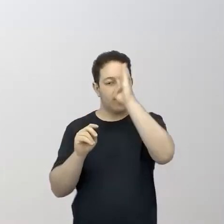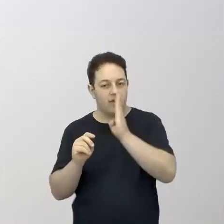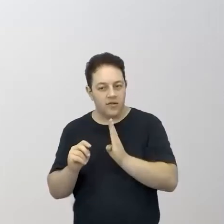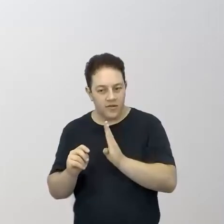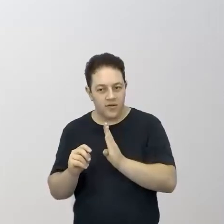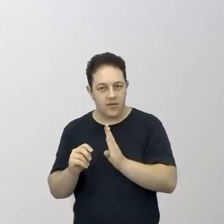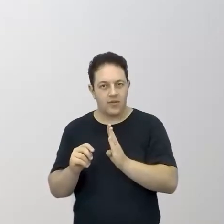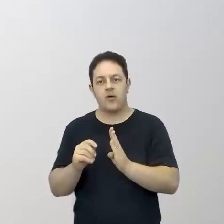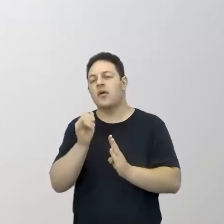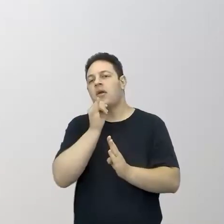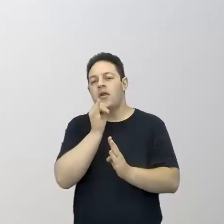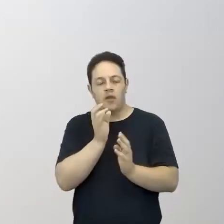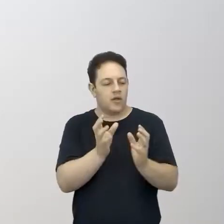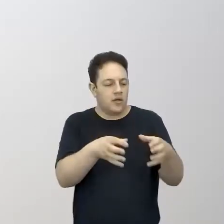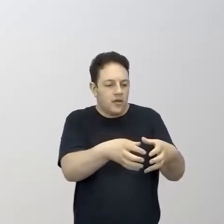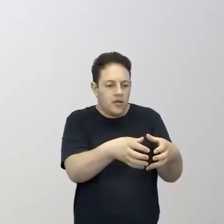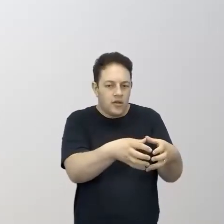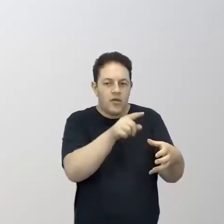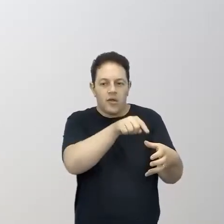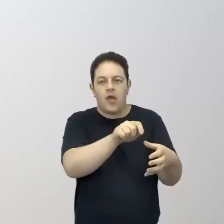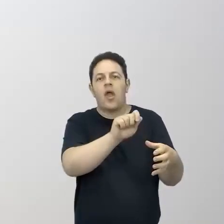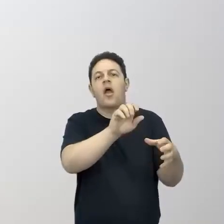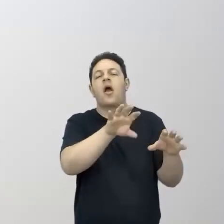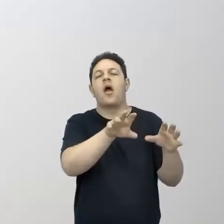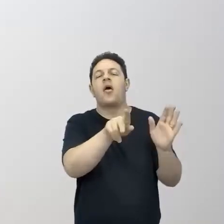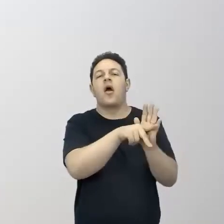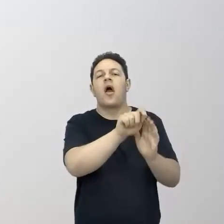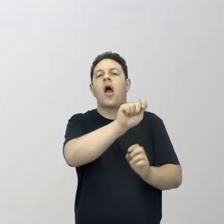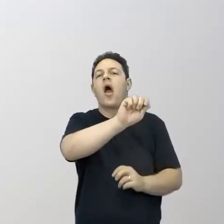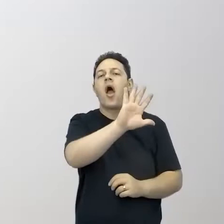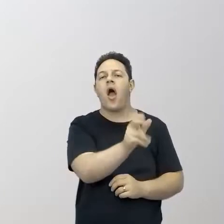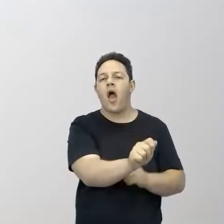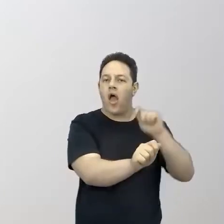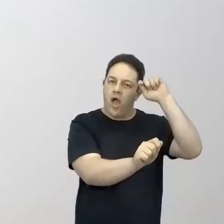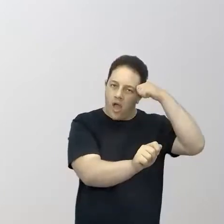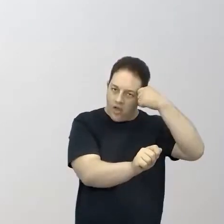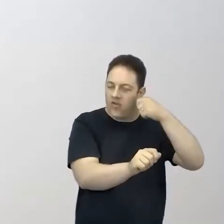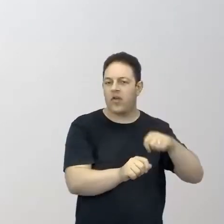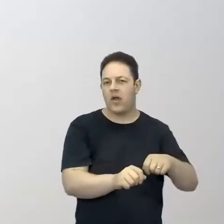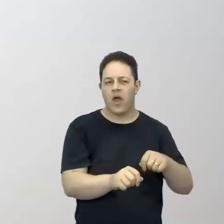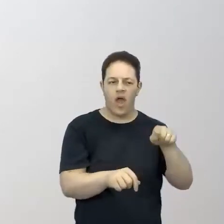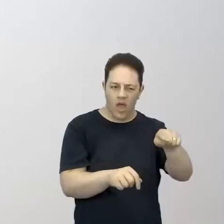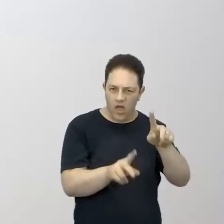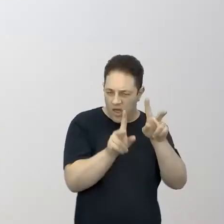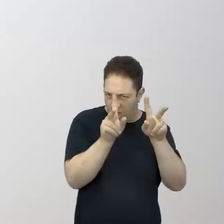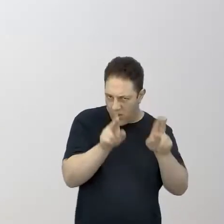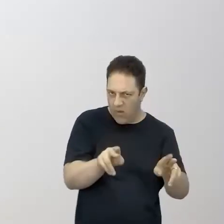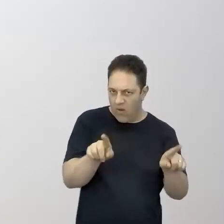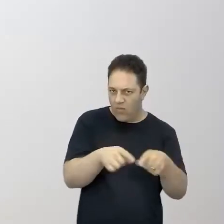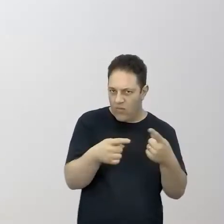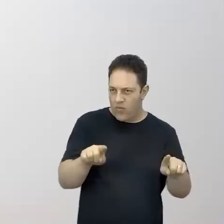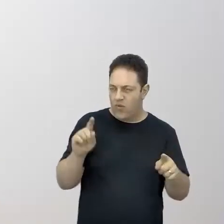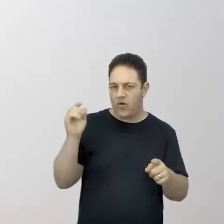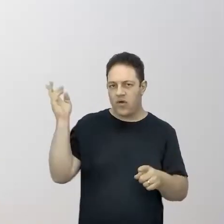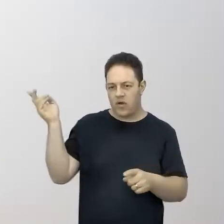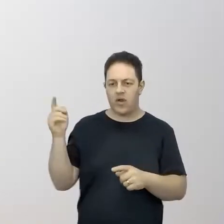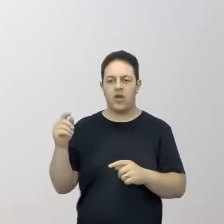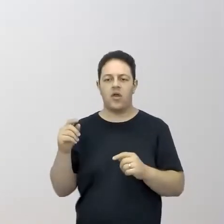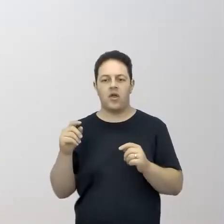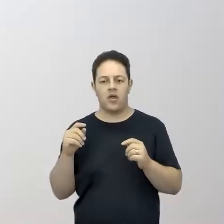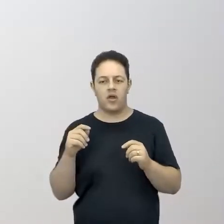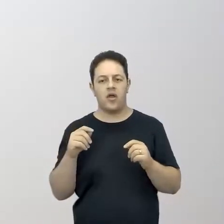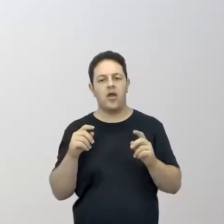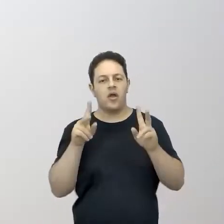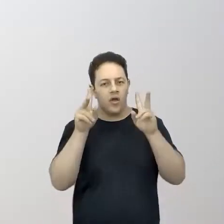tribos da África. Será que eles partem desse mesmo pressuposto da música ocidental? Será que eles estão pensando